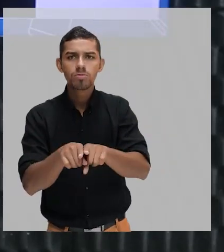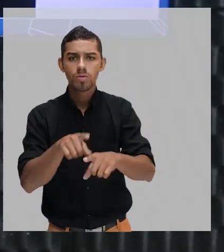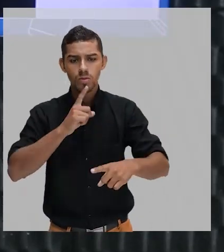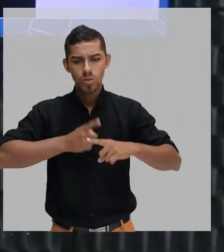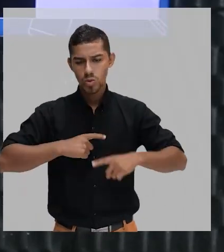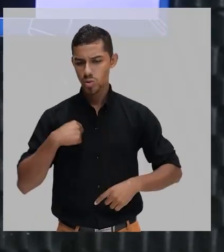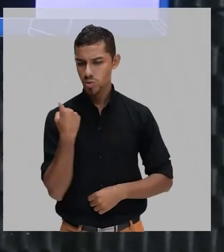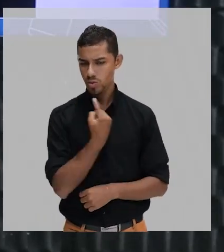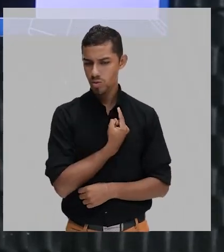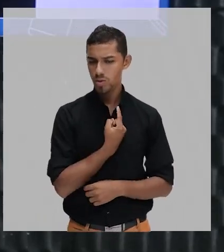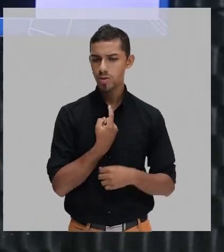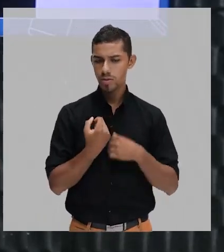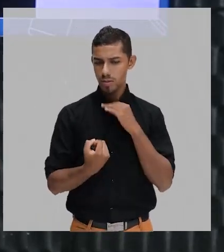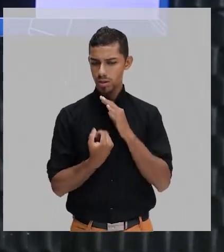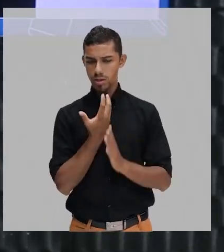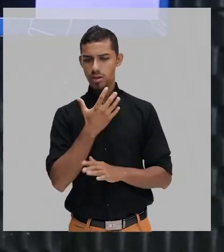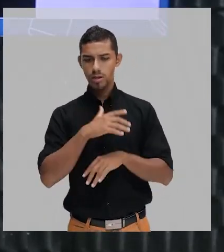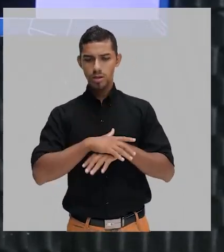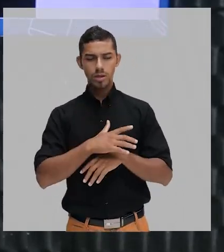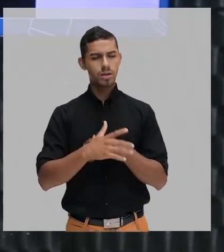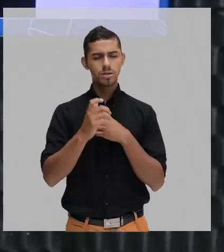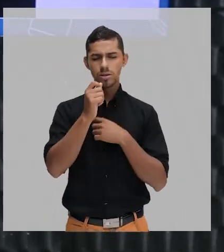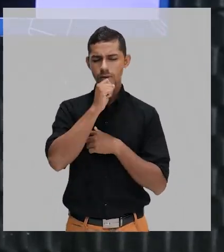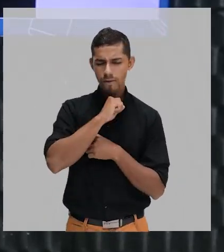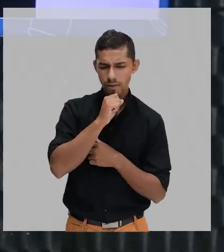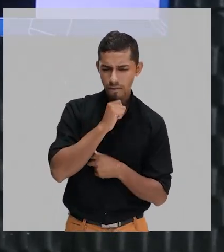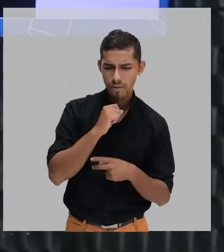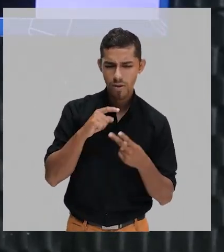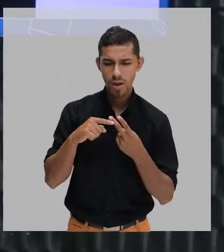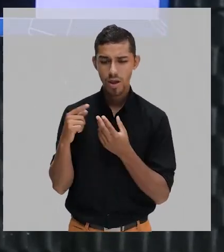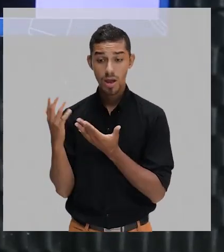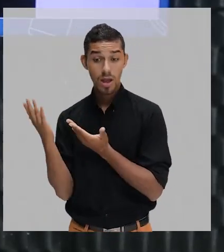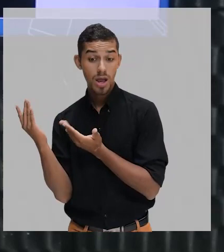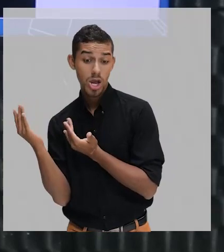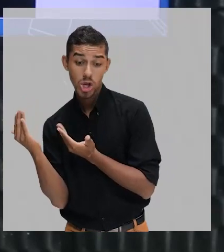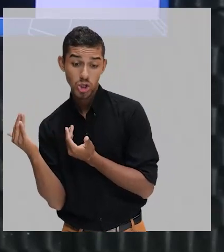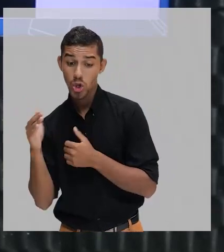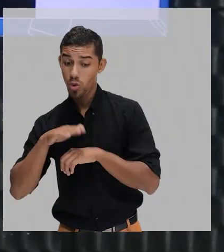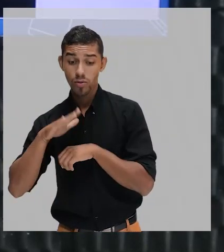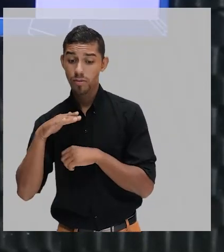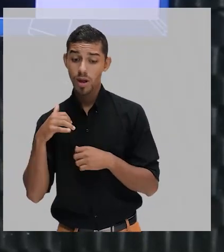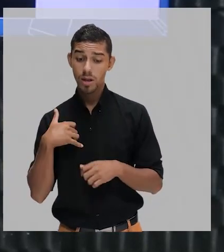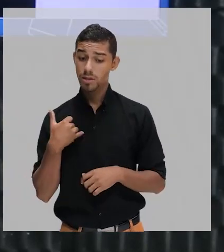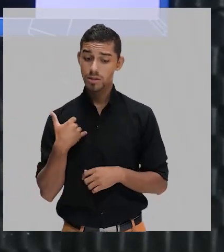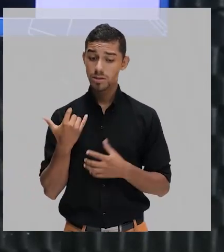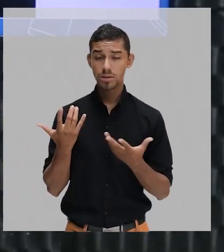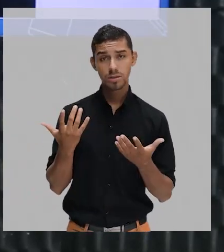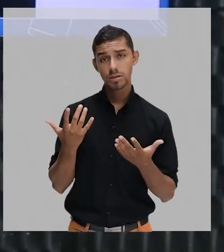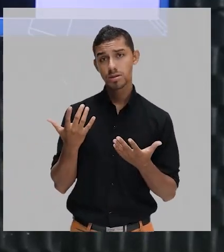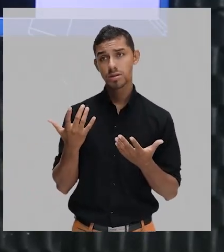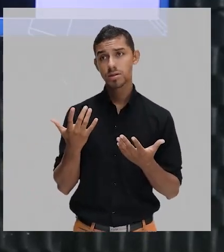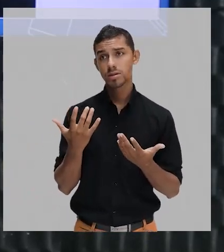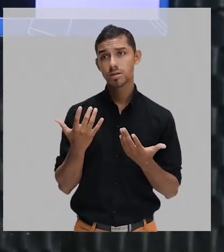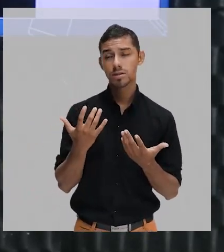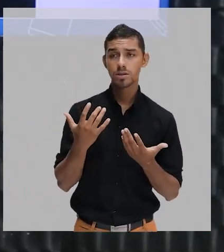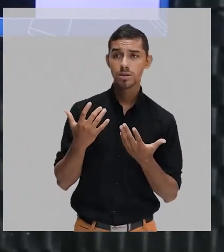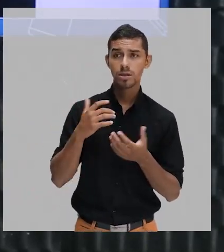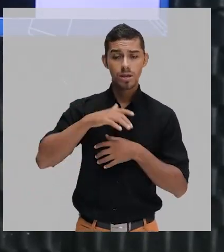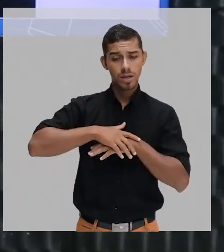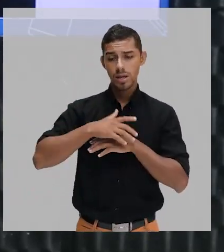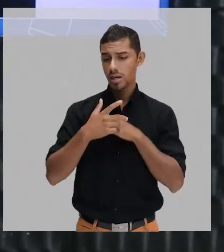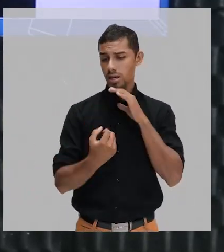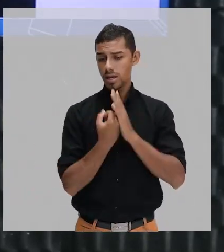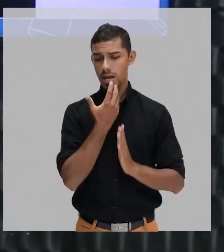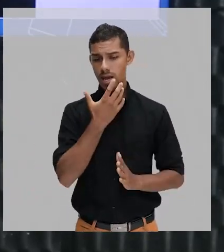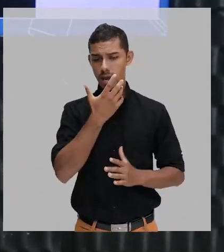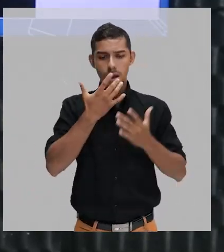gente precisa de maquiagem para criar efeitos de envelhecimento, de rejuvenescimento, quase não sai, de criação de personagens com